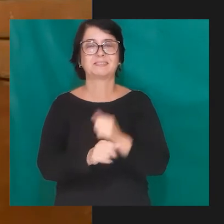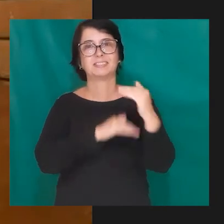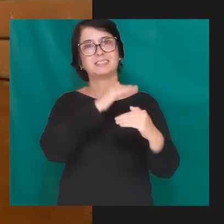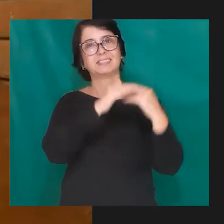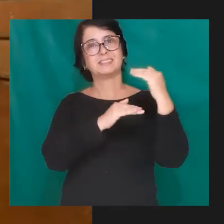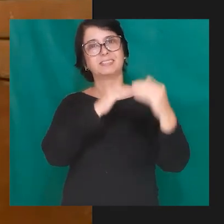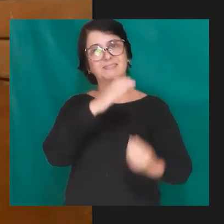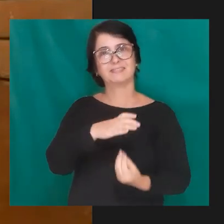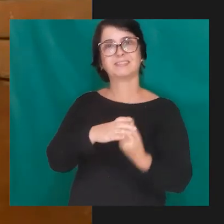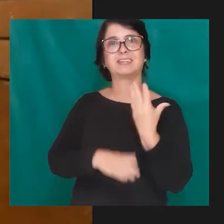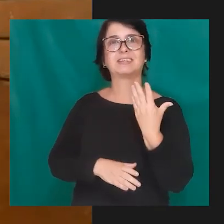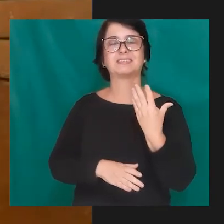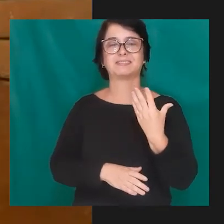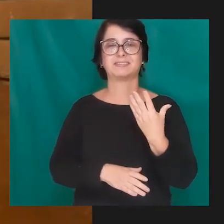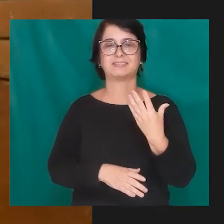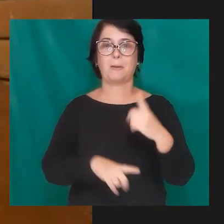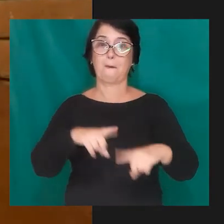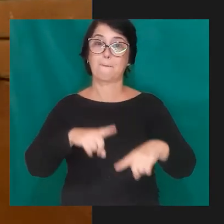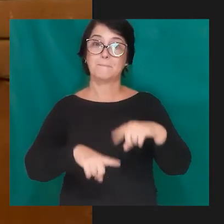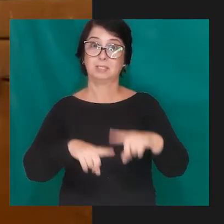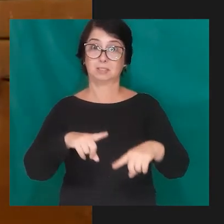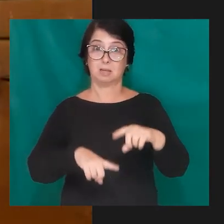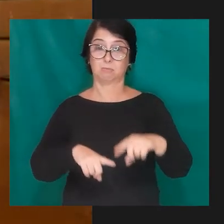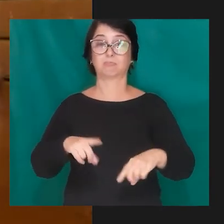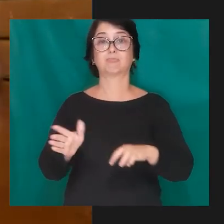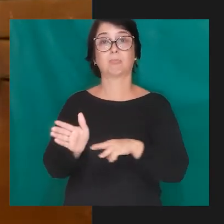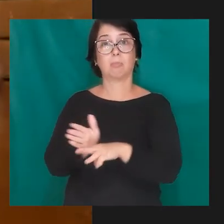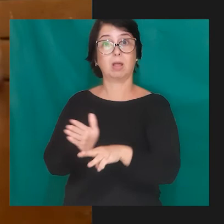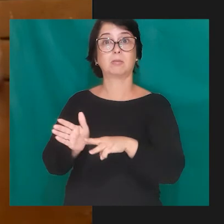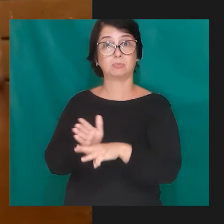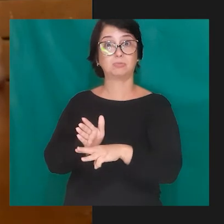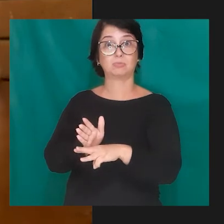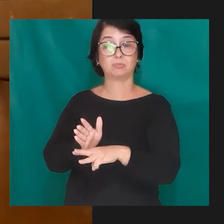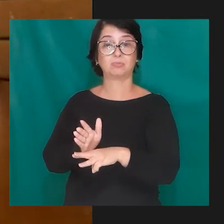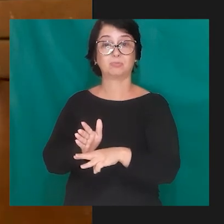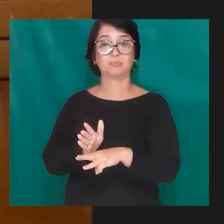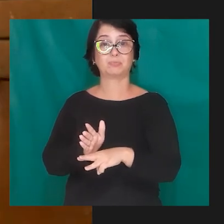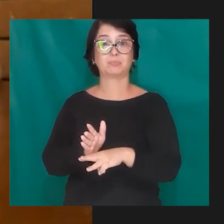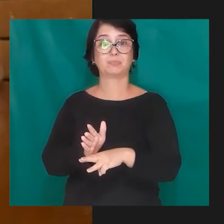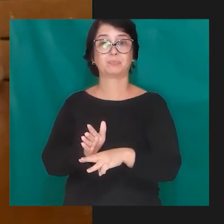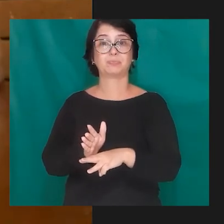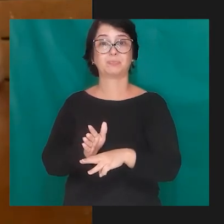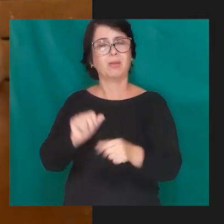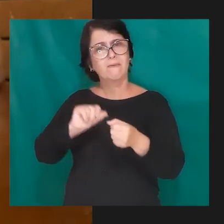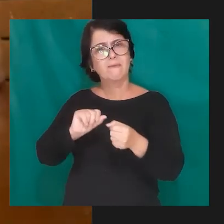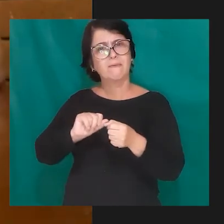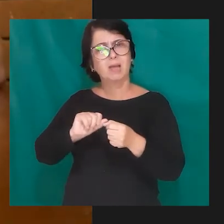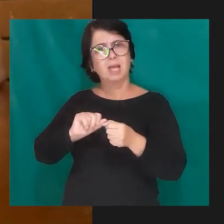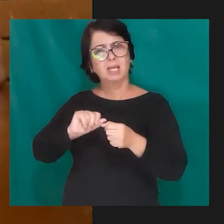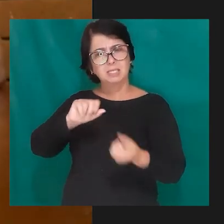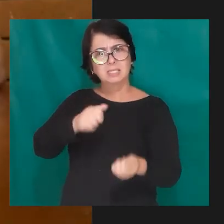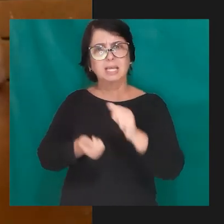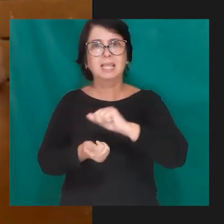aqui a gente pegou esse método que eu falei e a gente fez ele